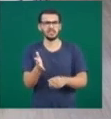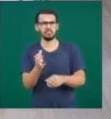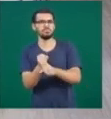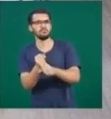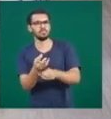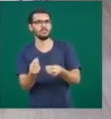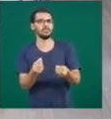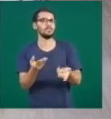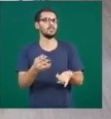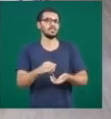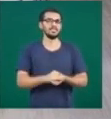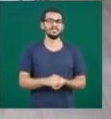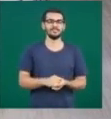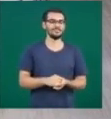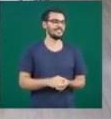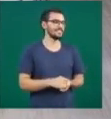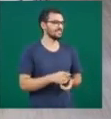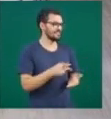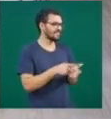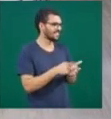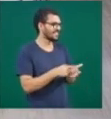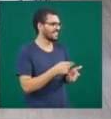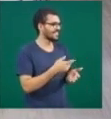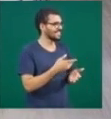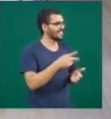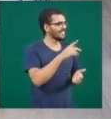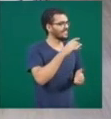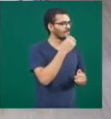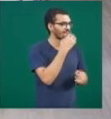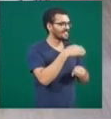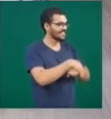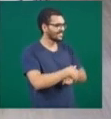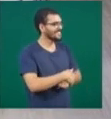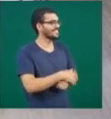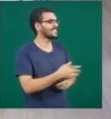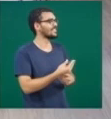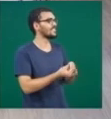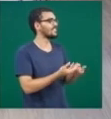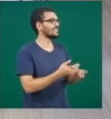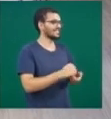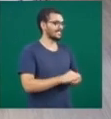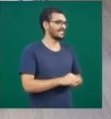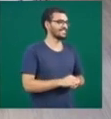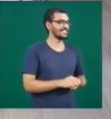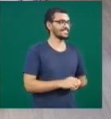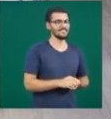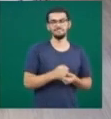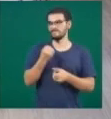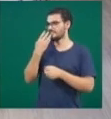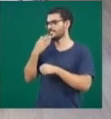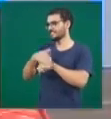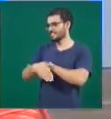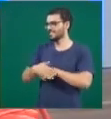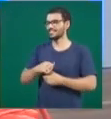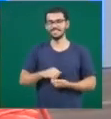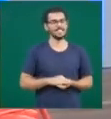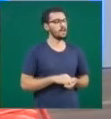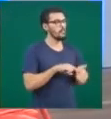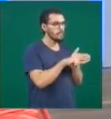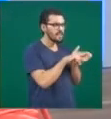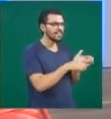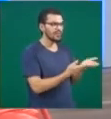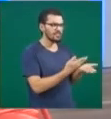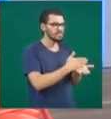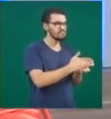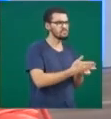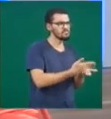né, Isadora? Uma boa noite. Boa noite. Obrigada, viu, pela presença. Ah, que isso, eu que agradeço. Bom, a pesquisa está em fase inicial ainda, né? Eu estou em